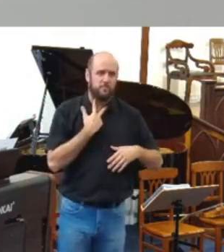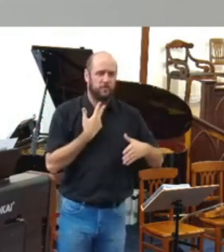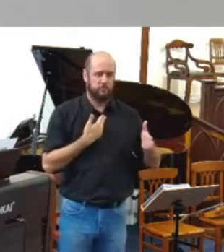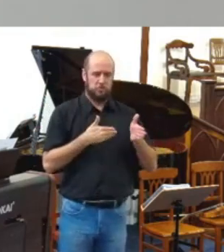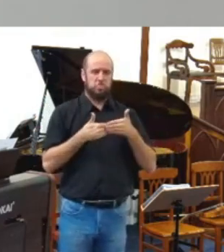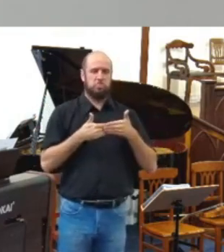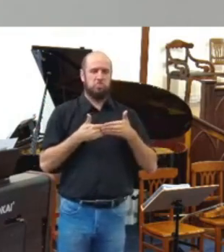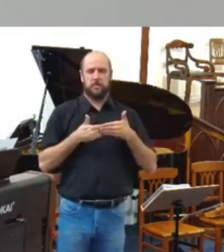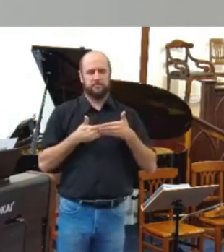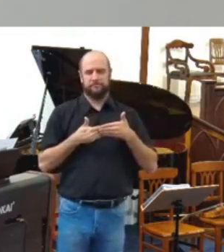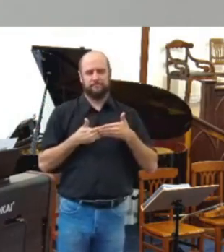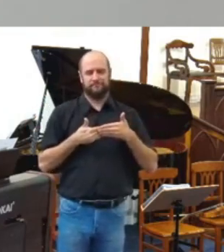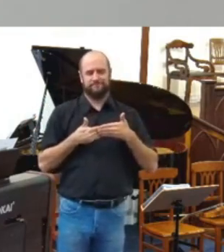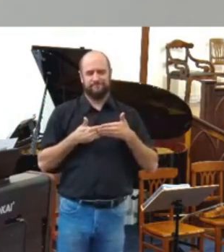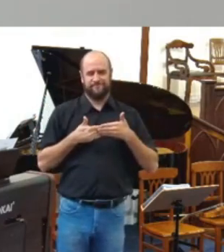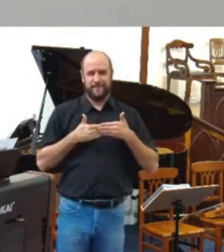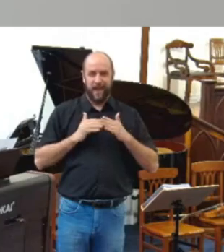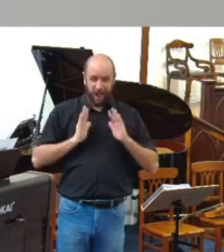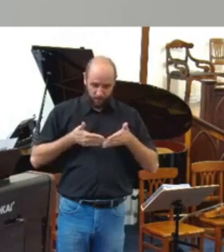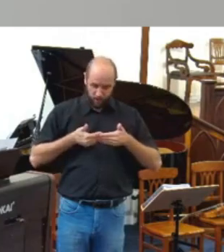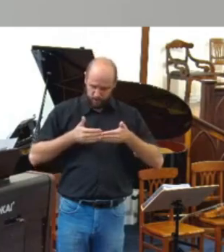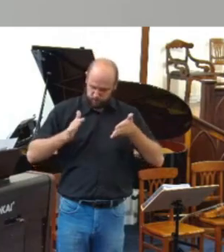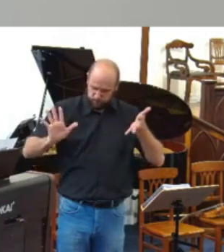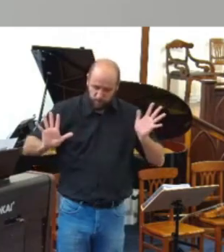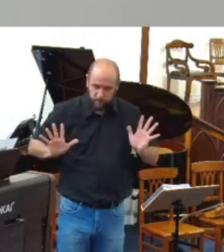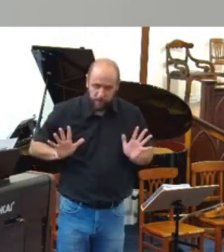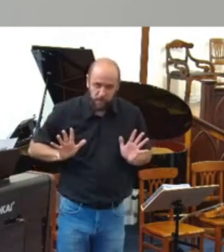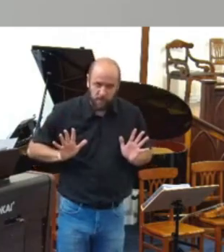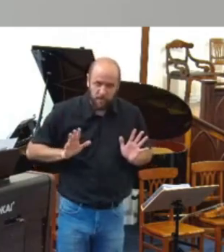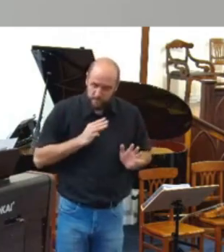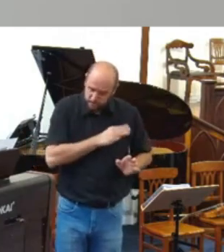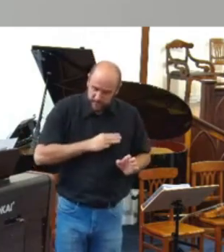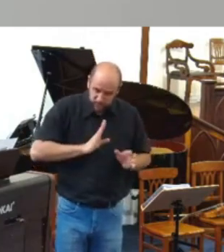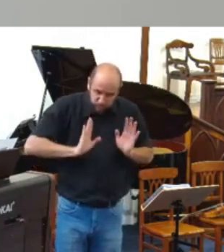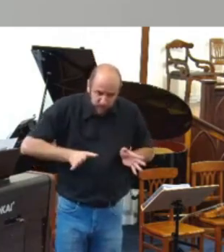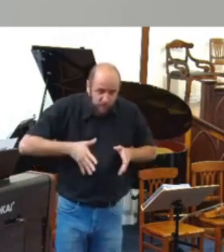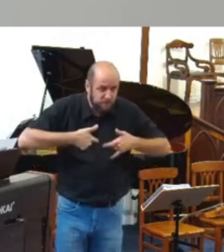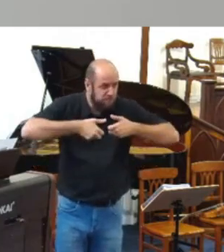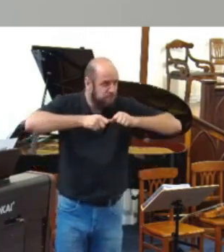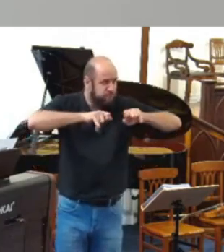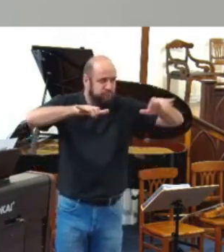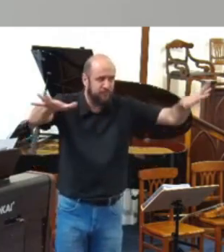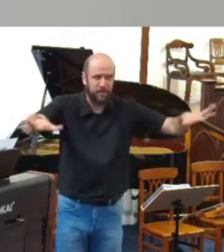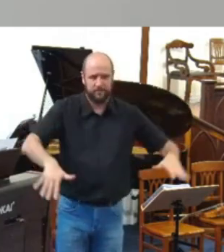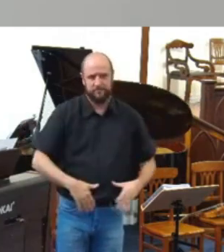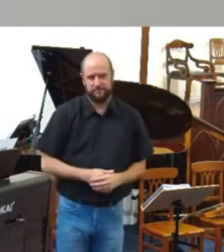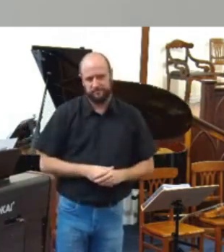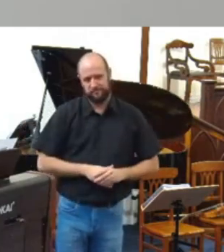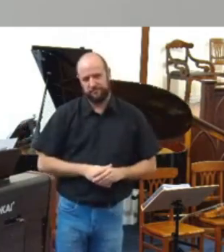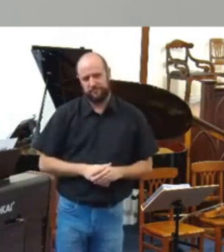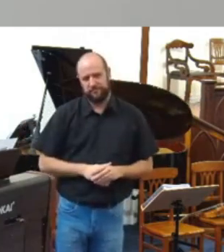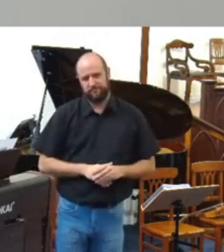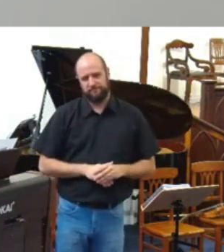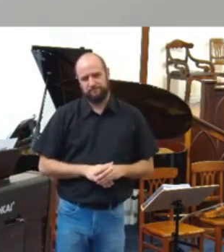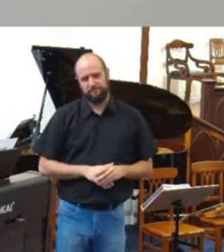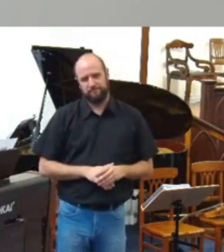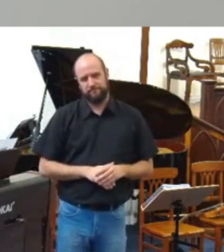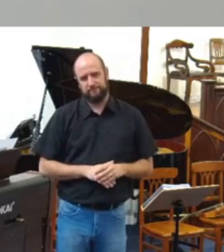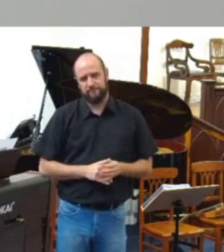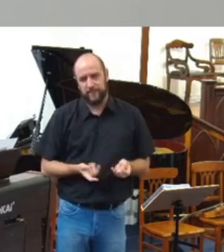trancado. Porque agora a tua missão é inegociável. É o que o Lloyd-Jones falou.